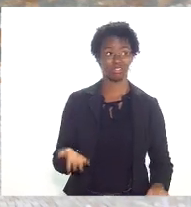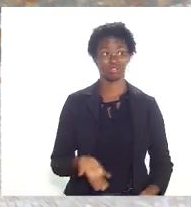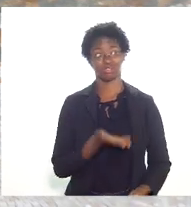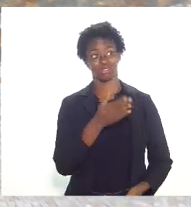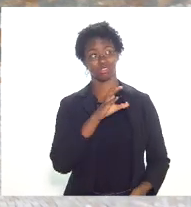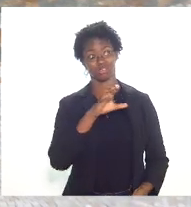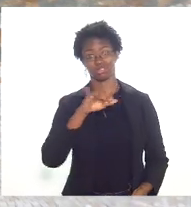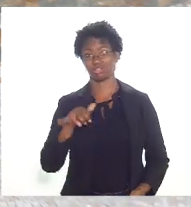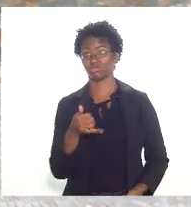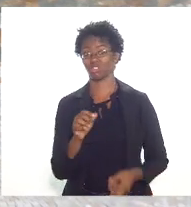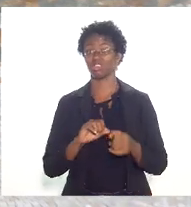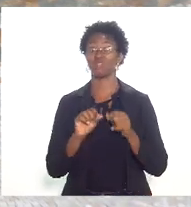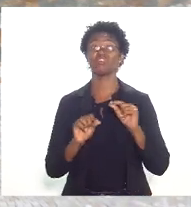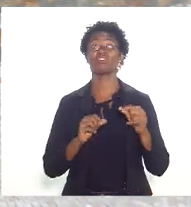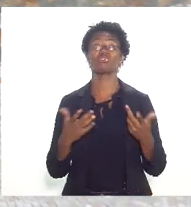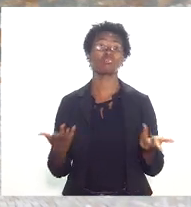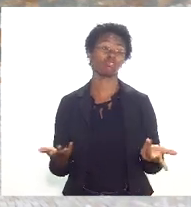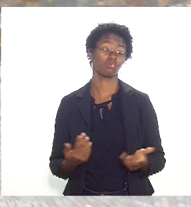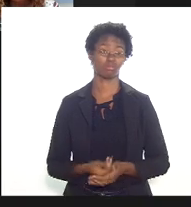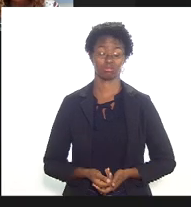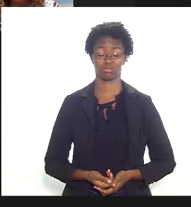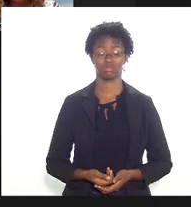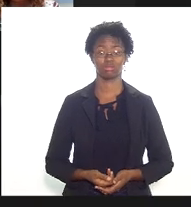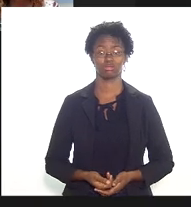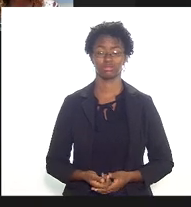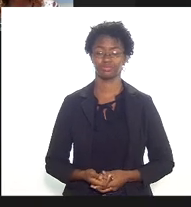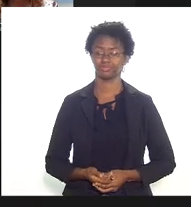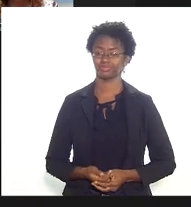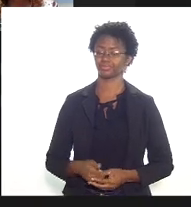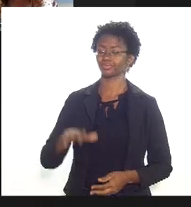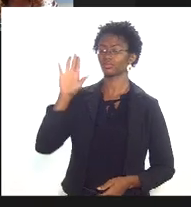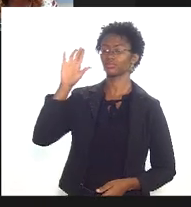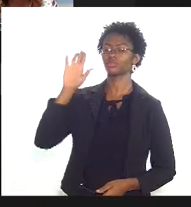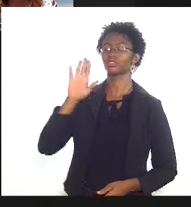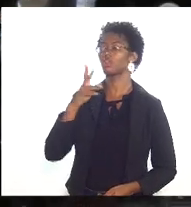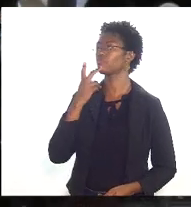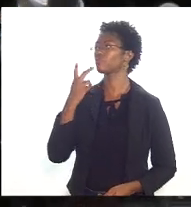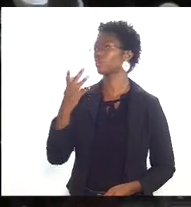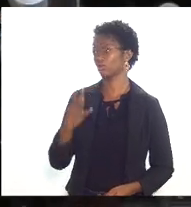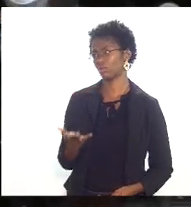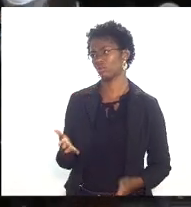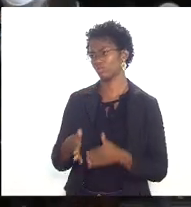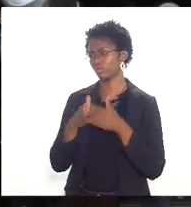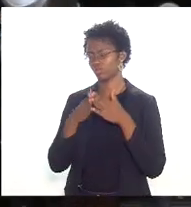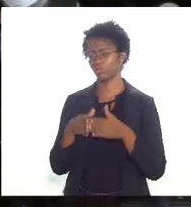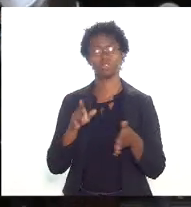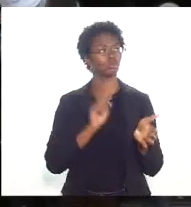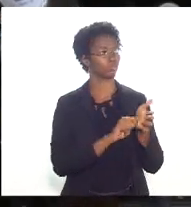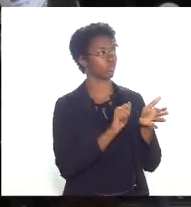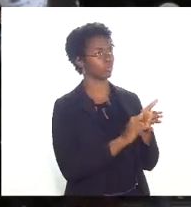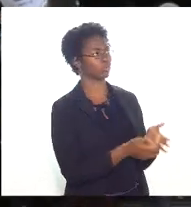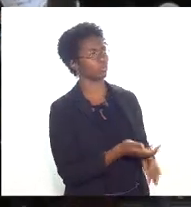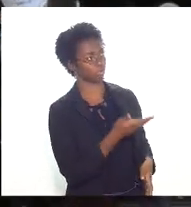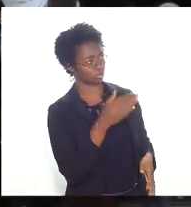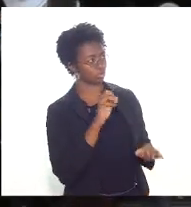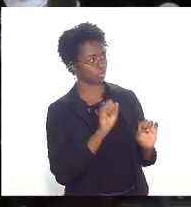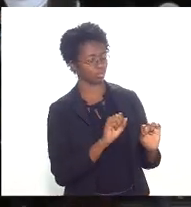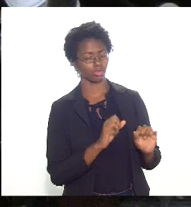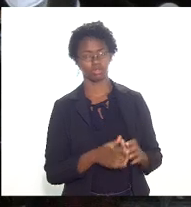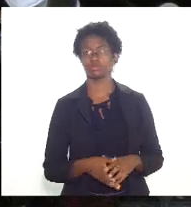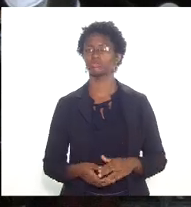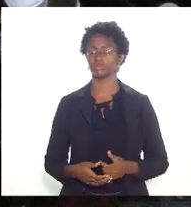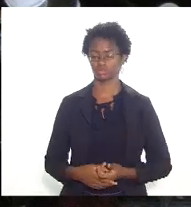na hora de fazer Deputado Presidente por favor vamos ver o aqueles autores e seguida